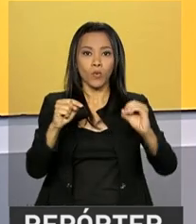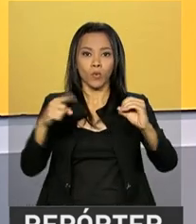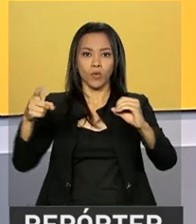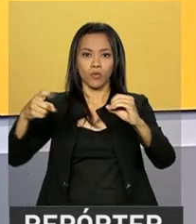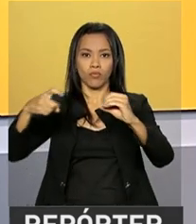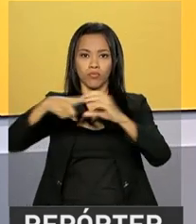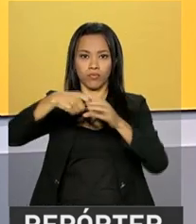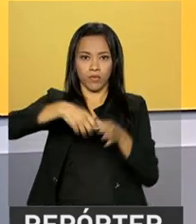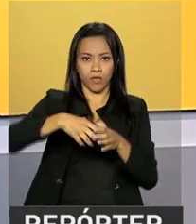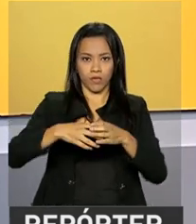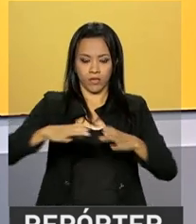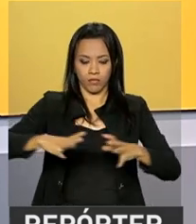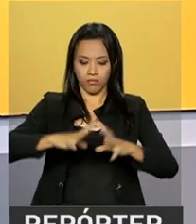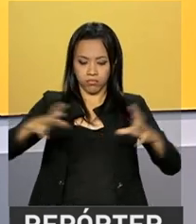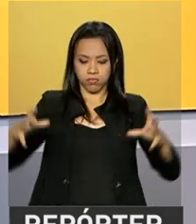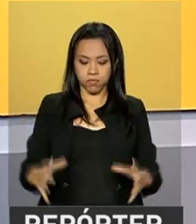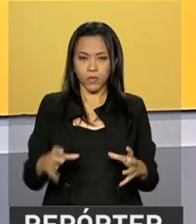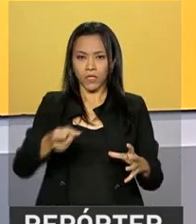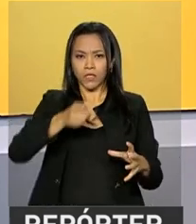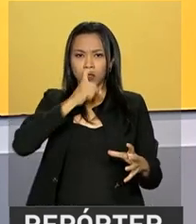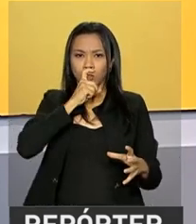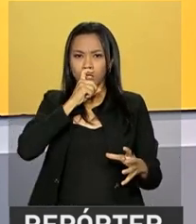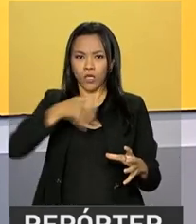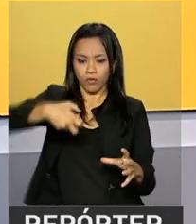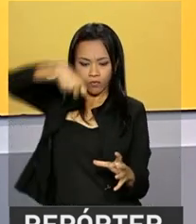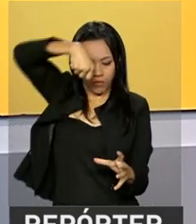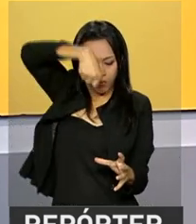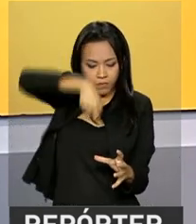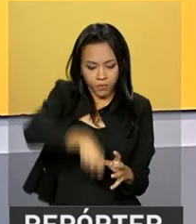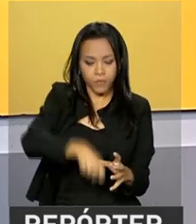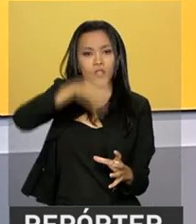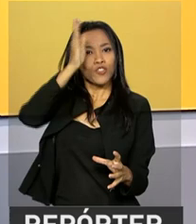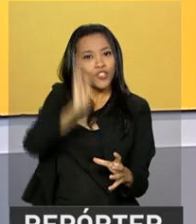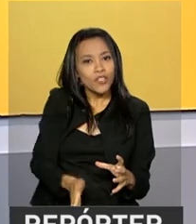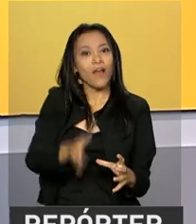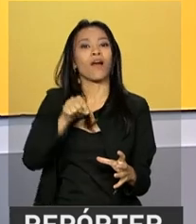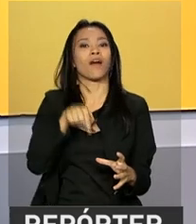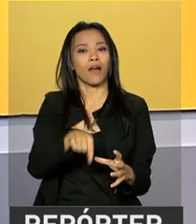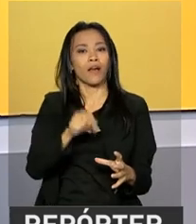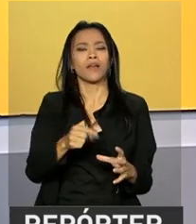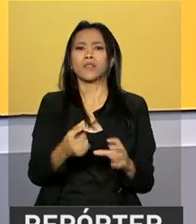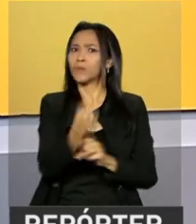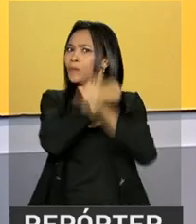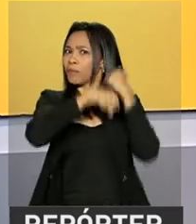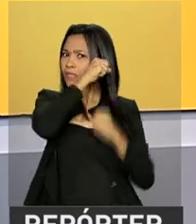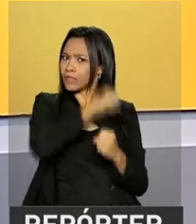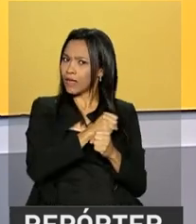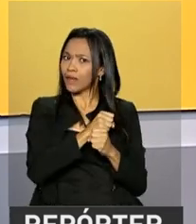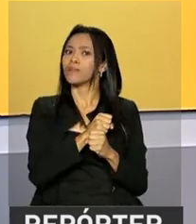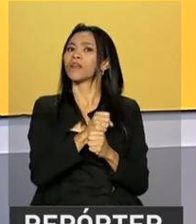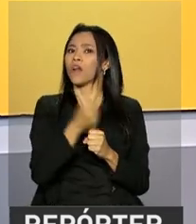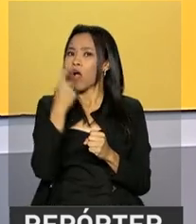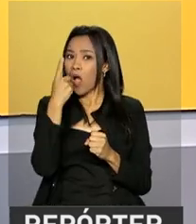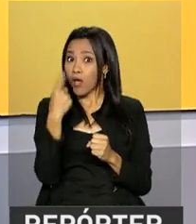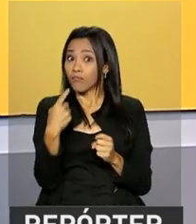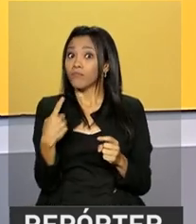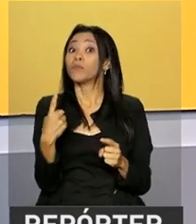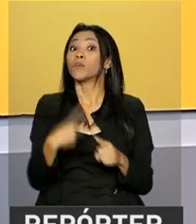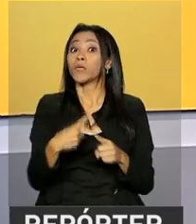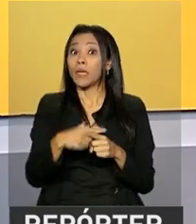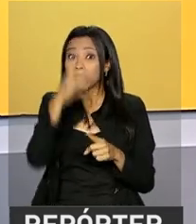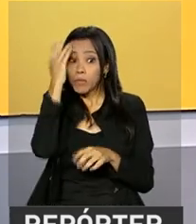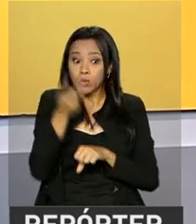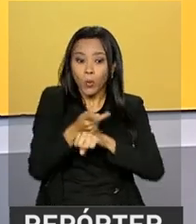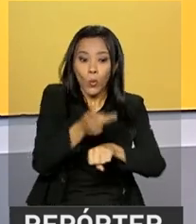congelados no Brasil em clínicas de reprodução humana assistida somente no ano passado. De olho no aumento da